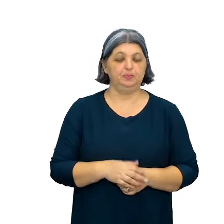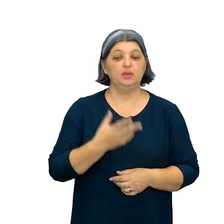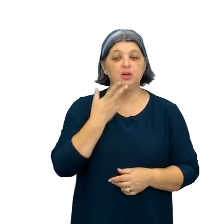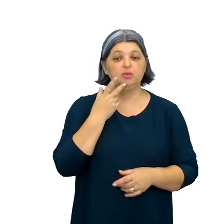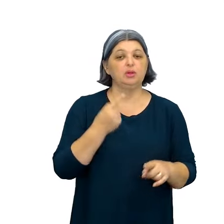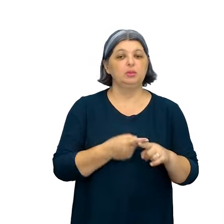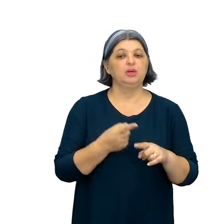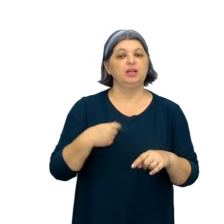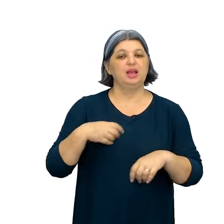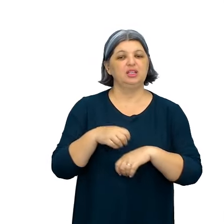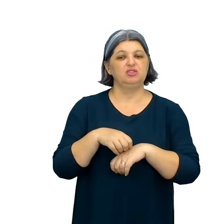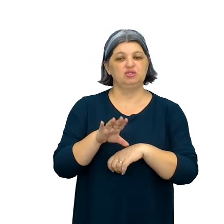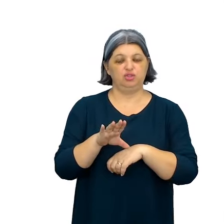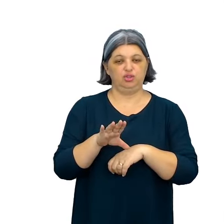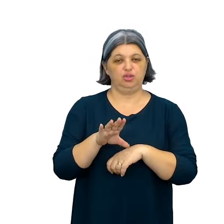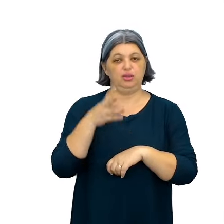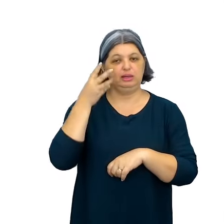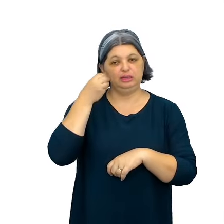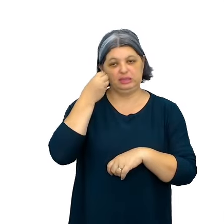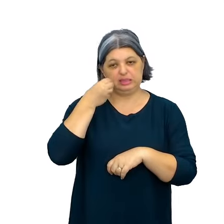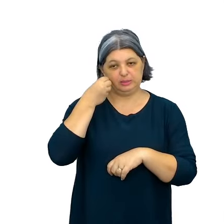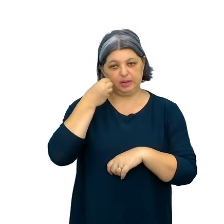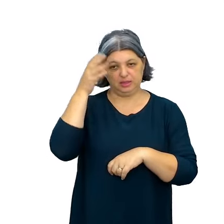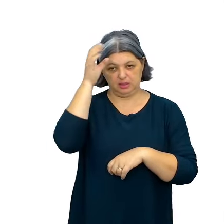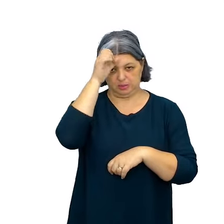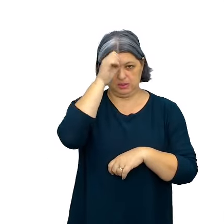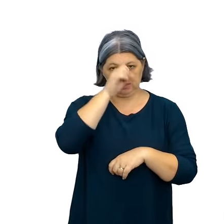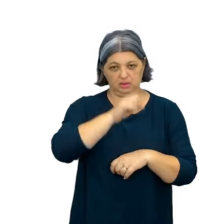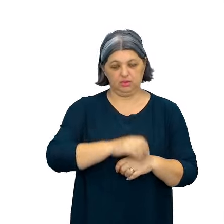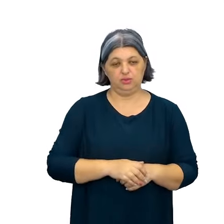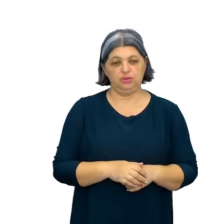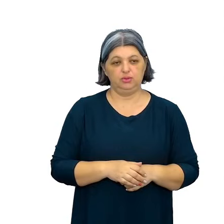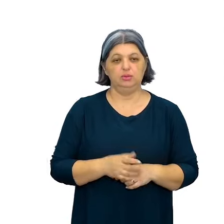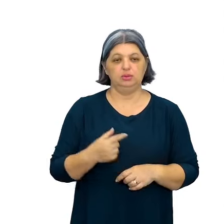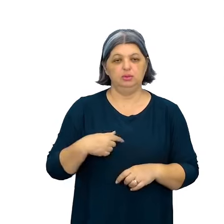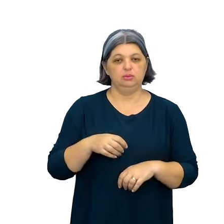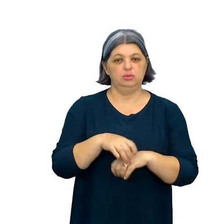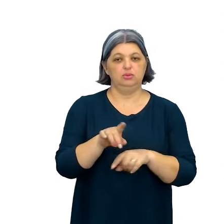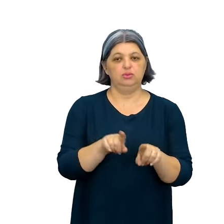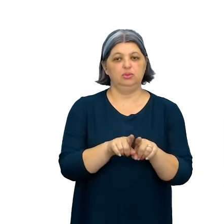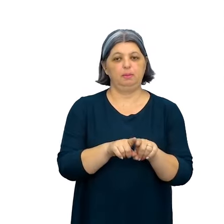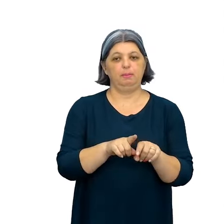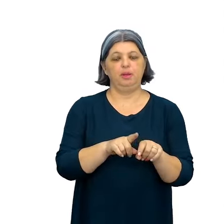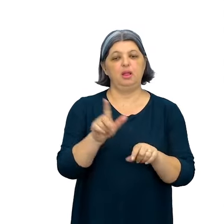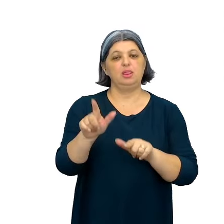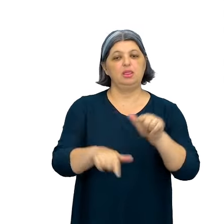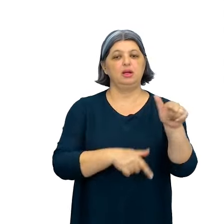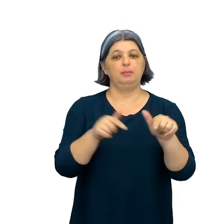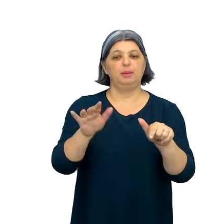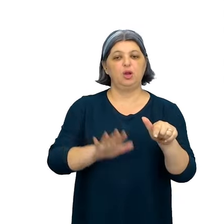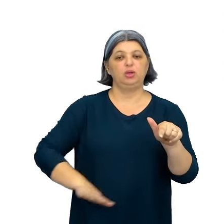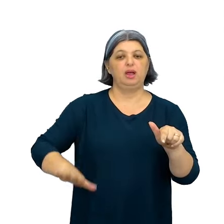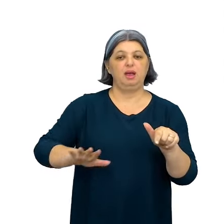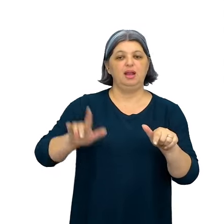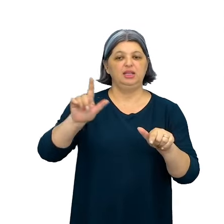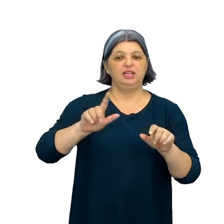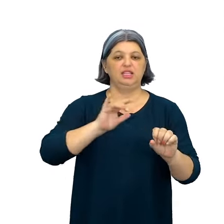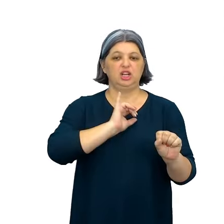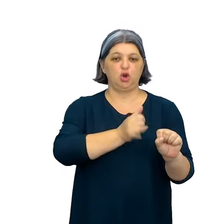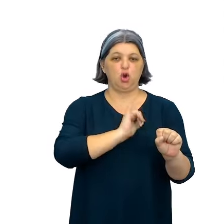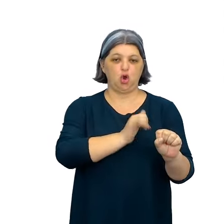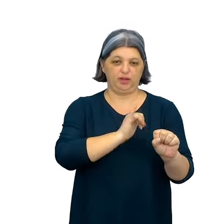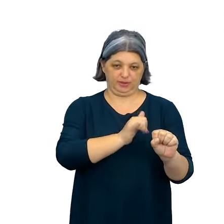na sugestão de experiência de aprendizagem, eu vou sugerir também um trabalho com crônicas, então já dá para casar as duas coisas, já